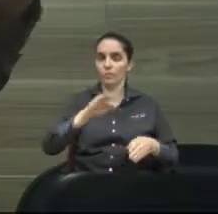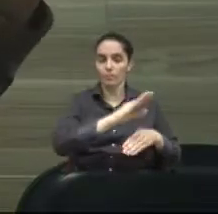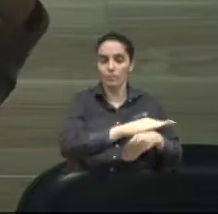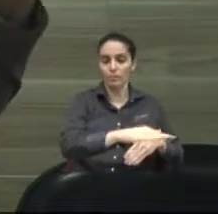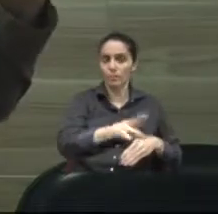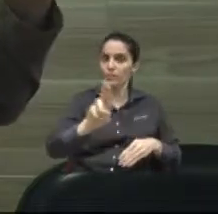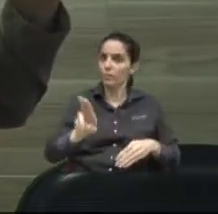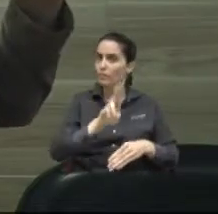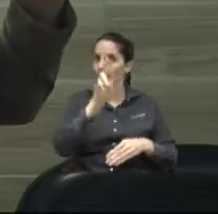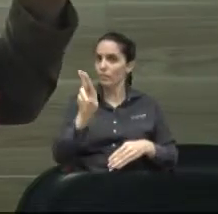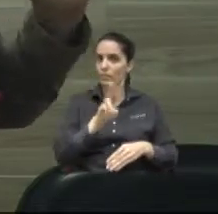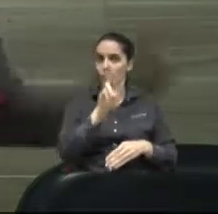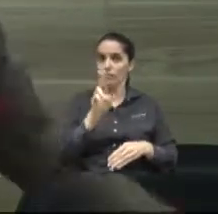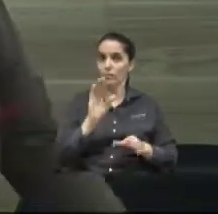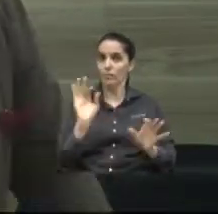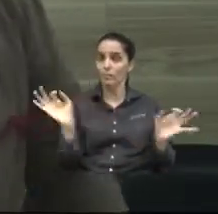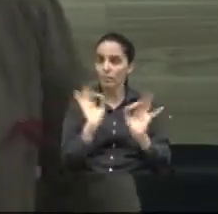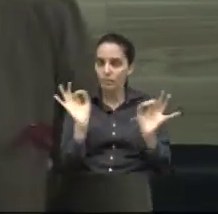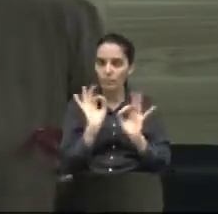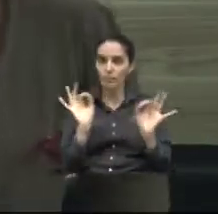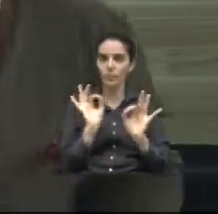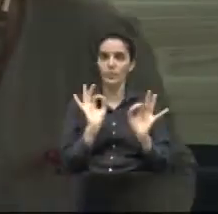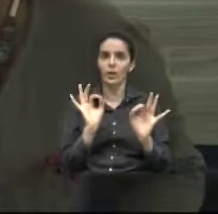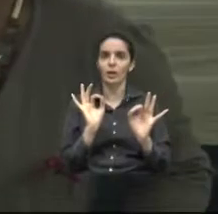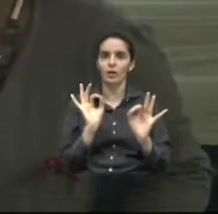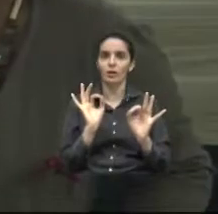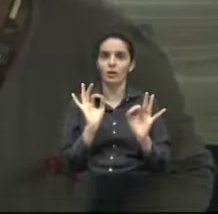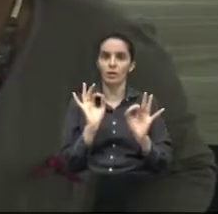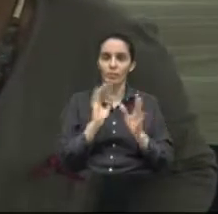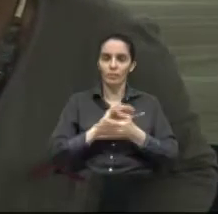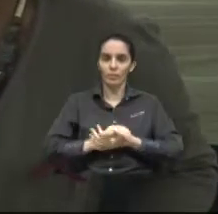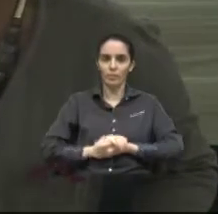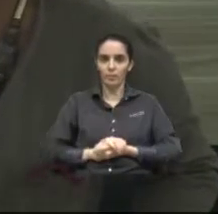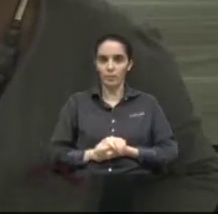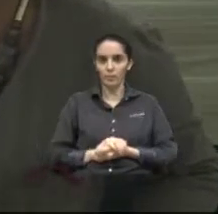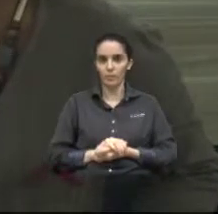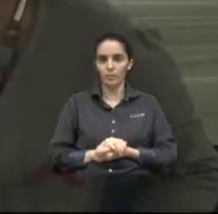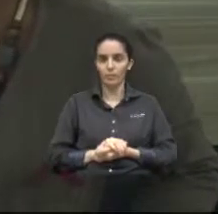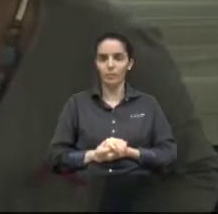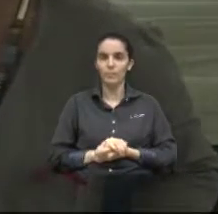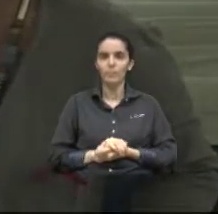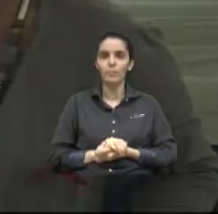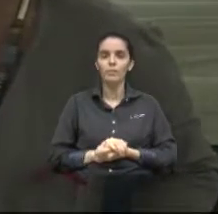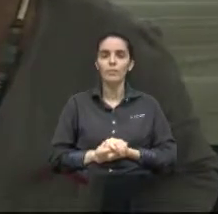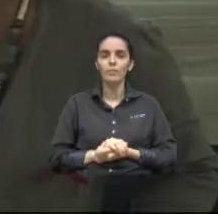para nenhum dos lados. Essa é a função de todo